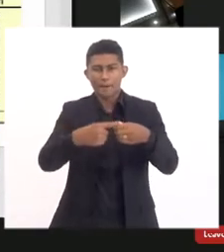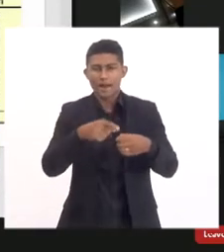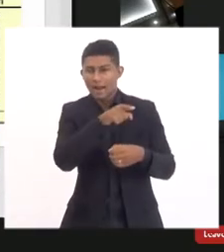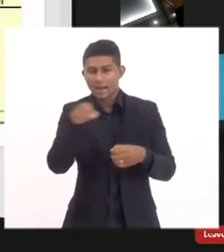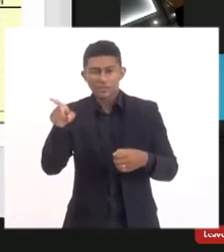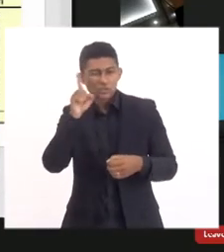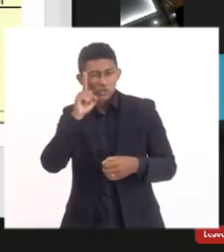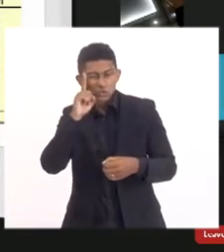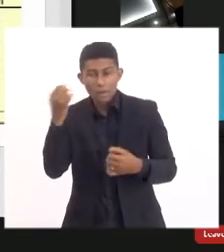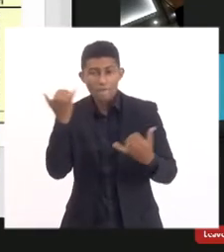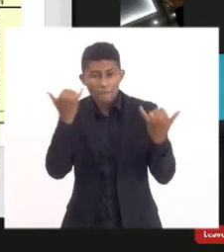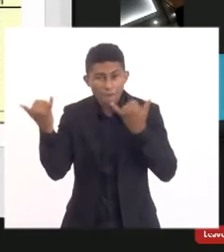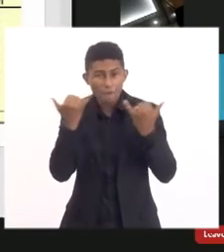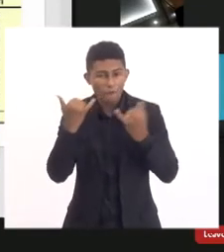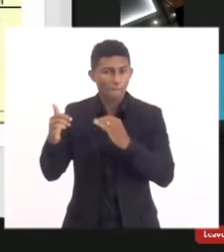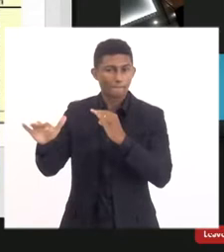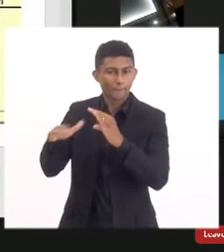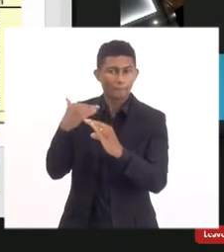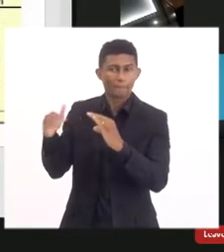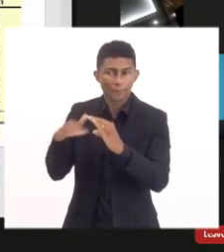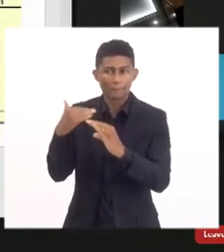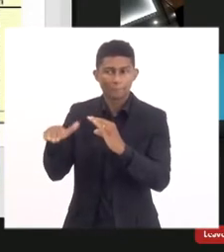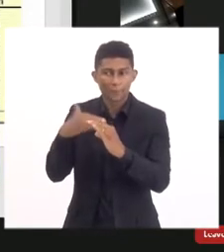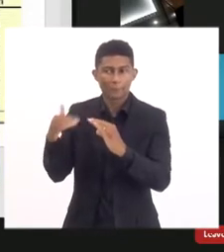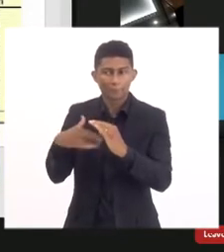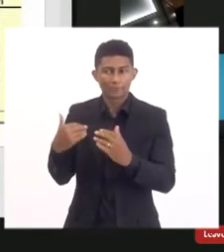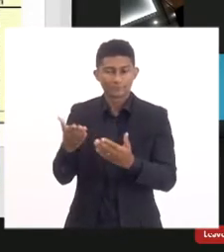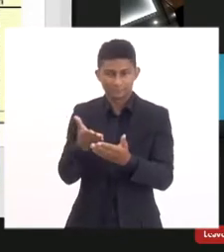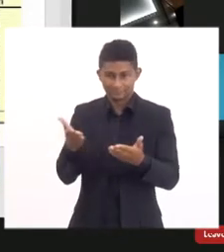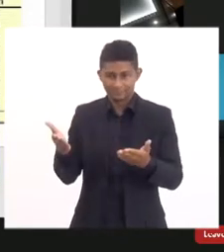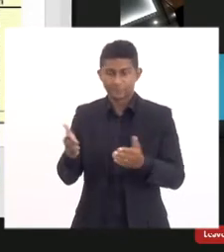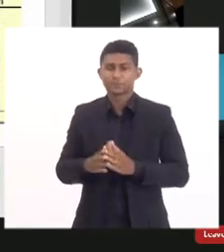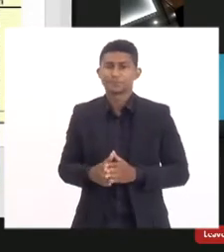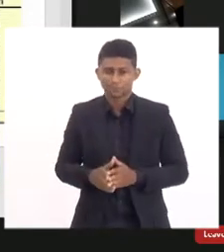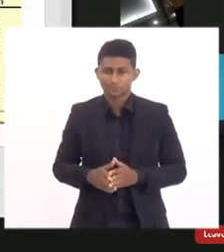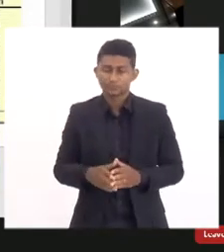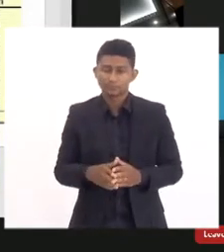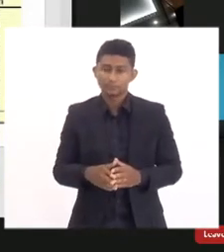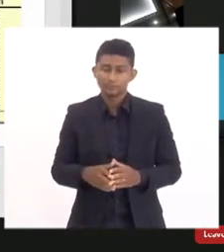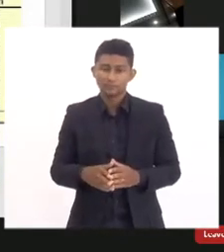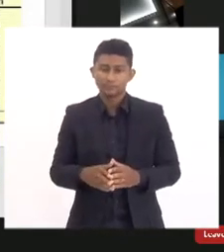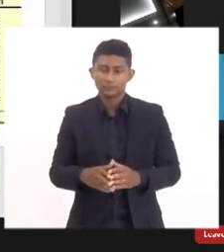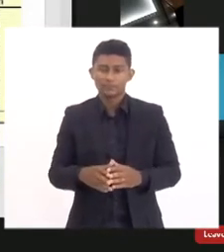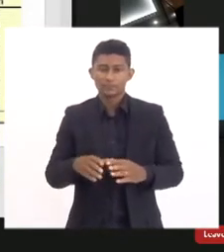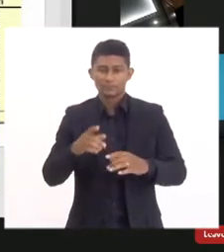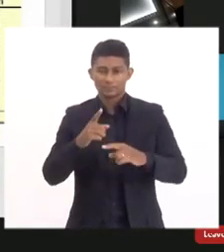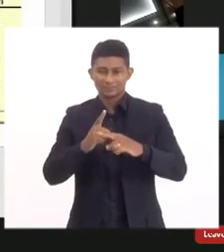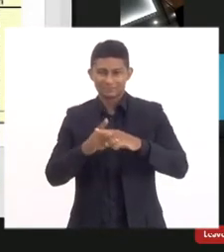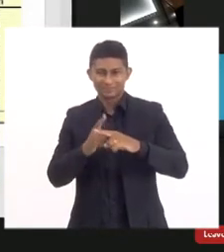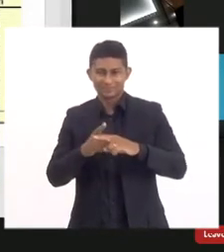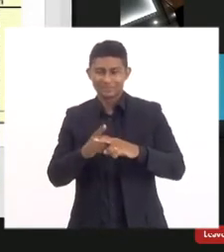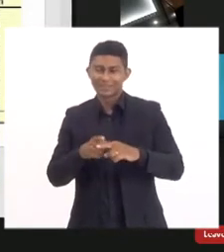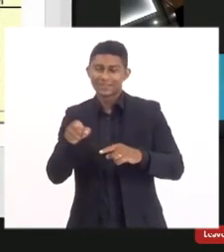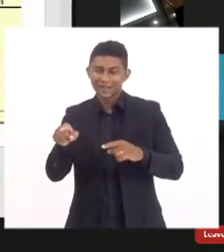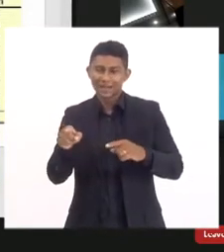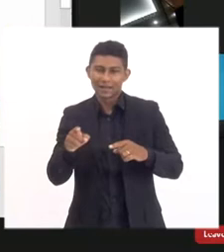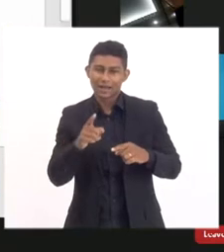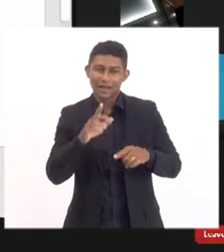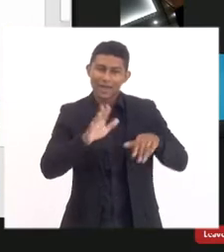dos leitos nas unidades que não estão, dos leitos que não estão na regulação estadual.